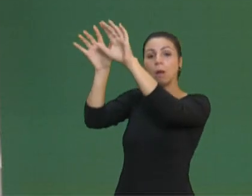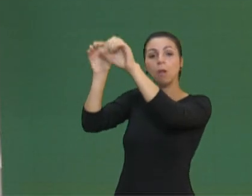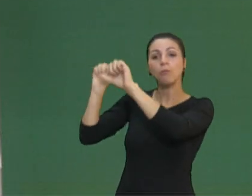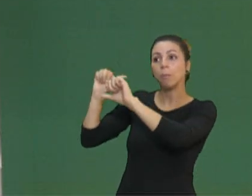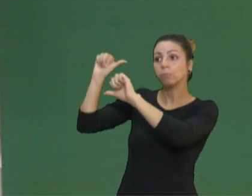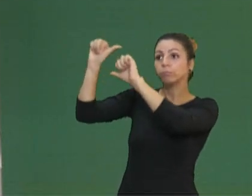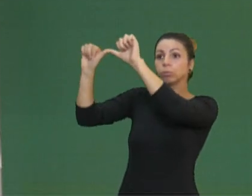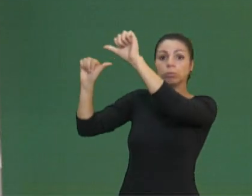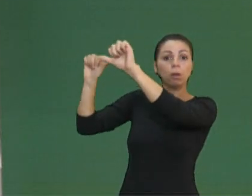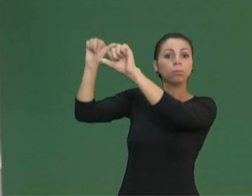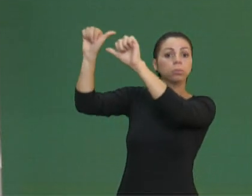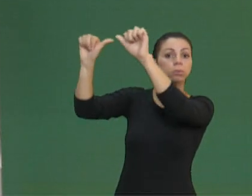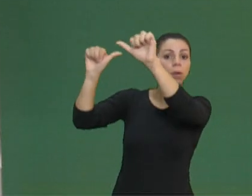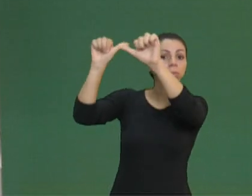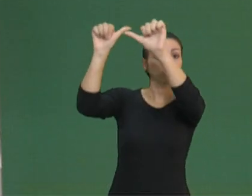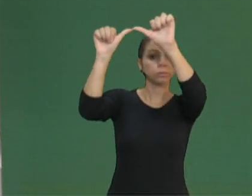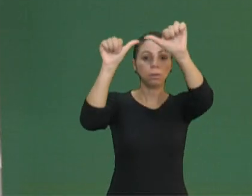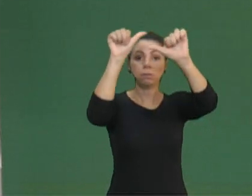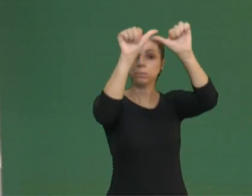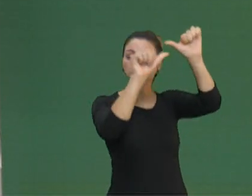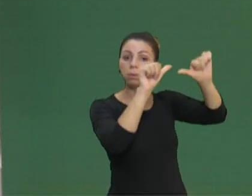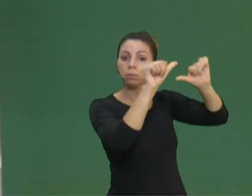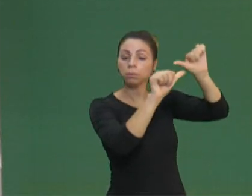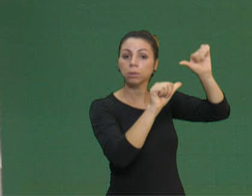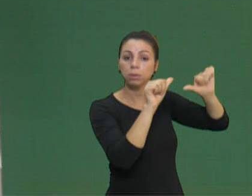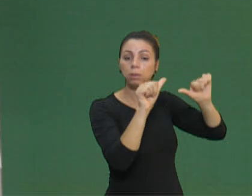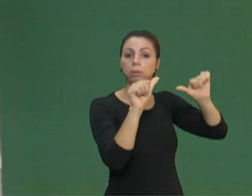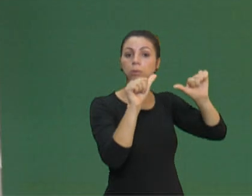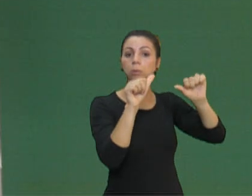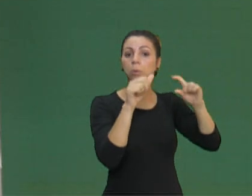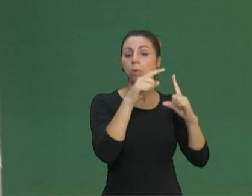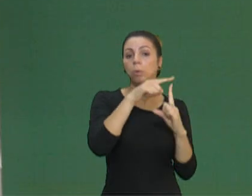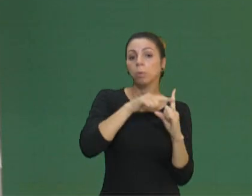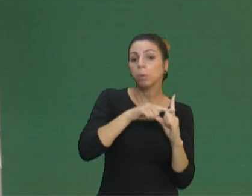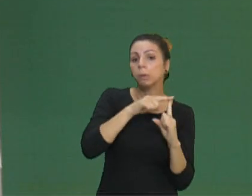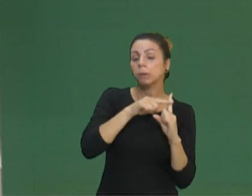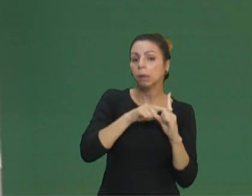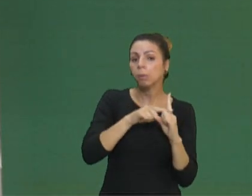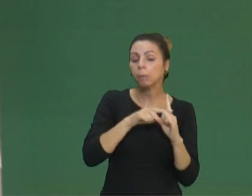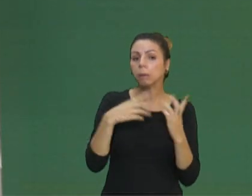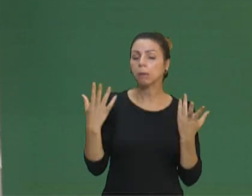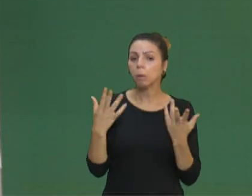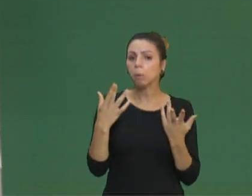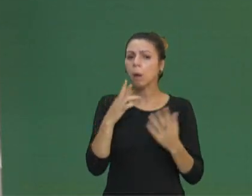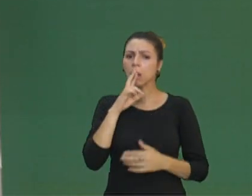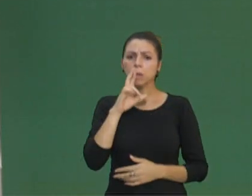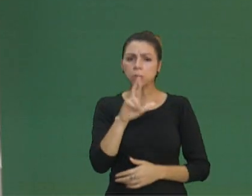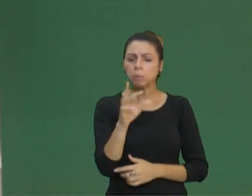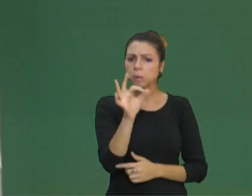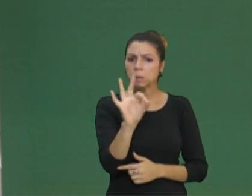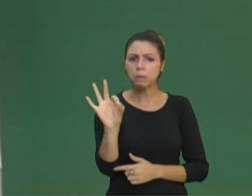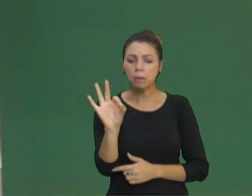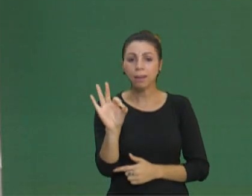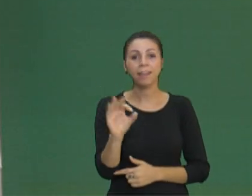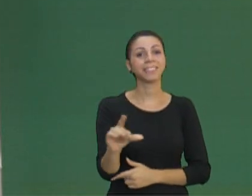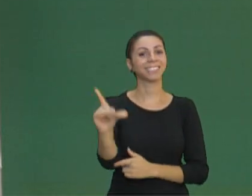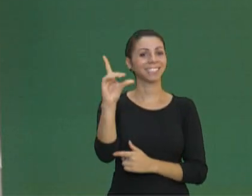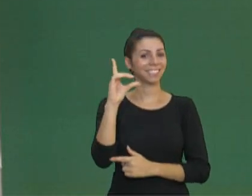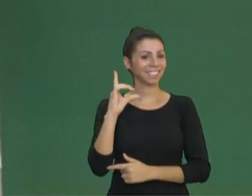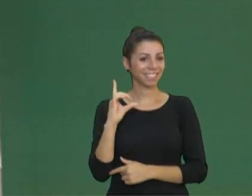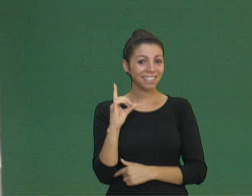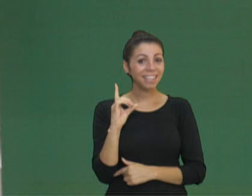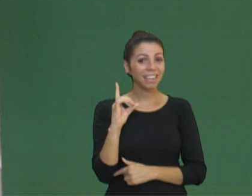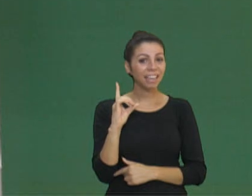alterando o tempo daquela região por onde elas passam. Então, qual era a nossa alternativa correta aqui? A letra D, né?